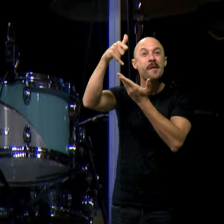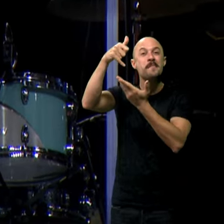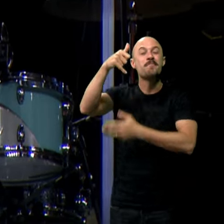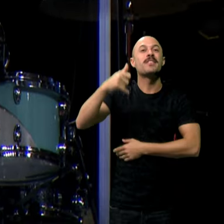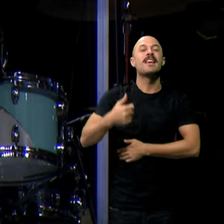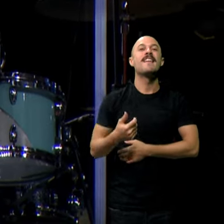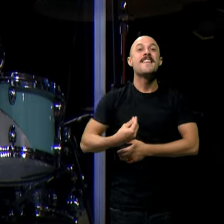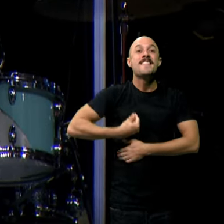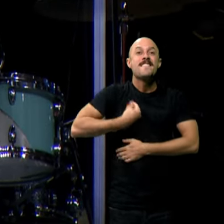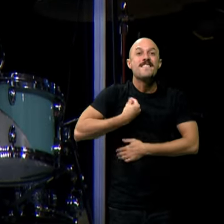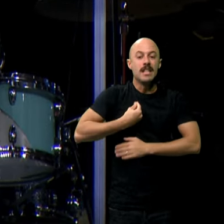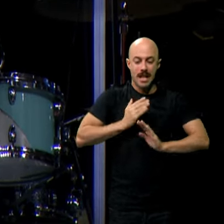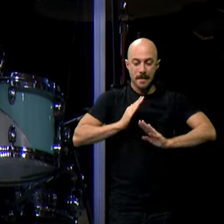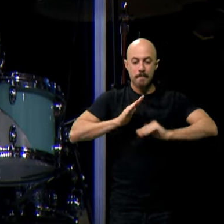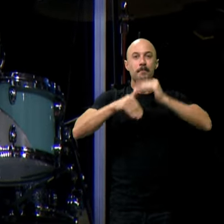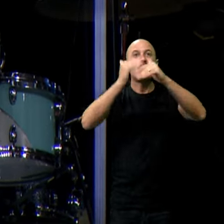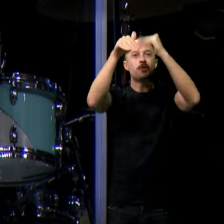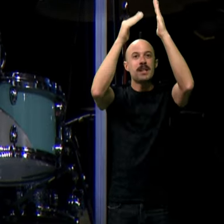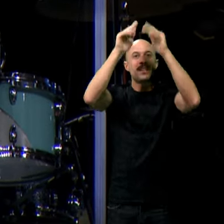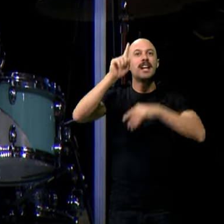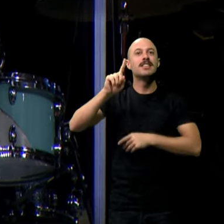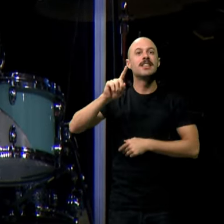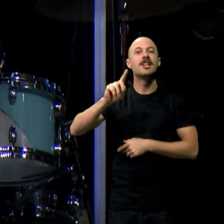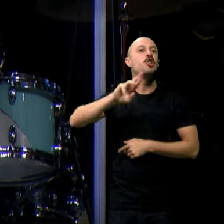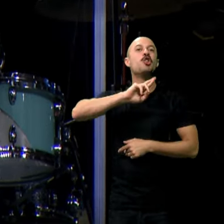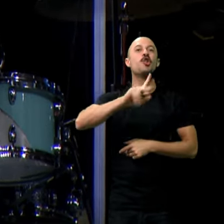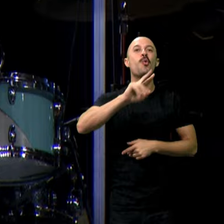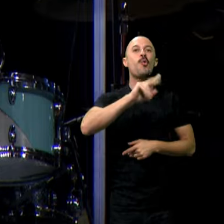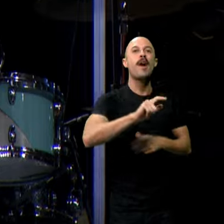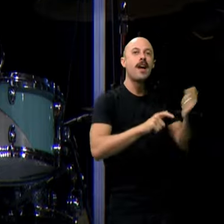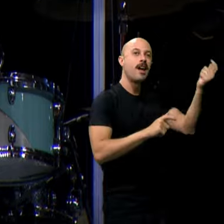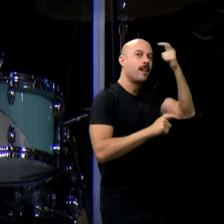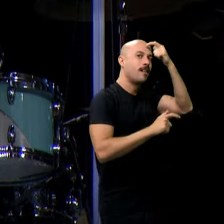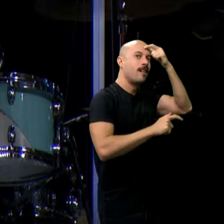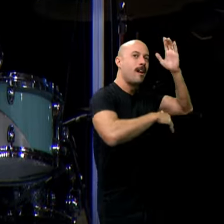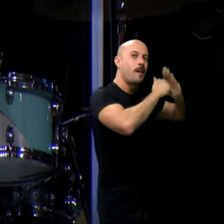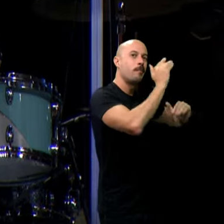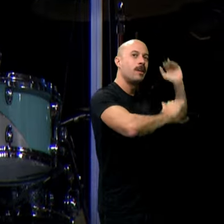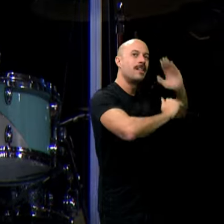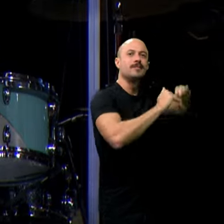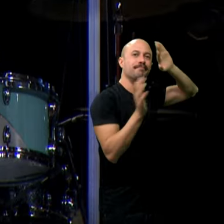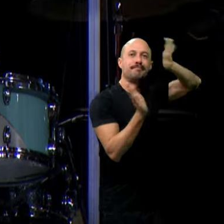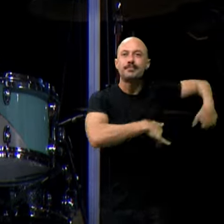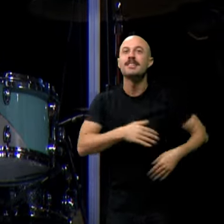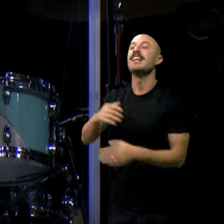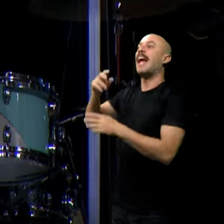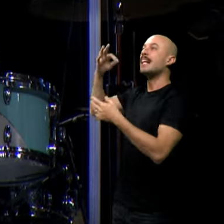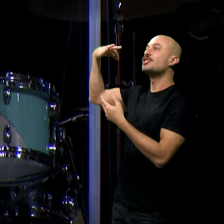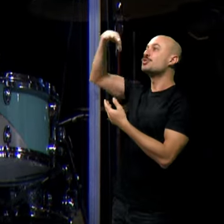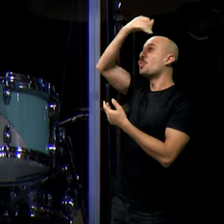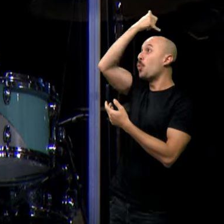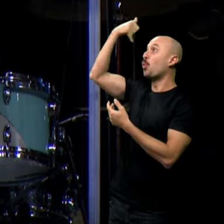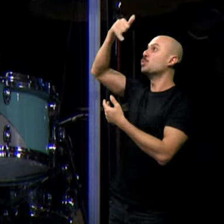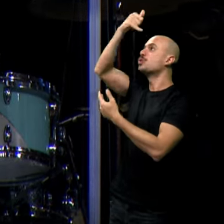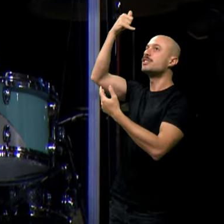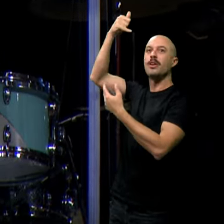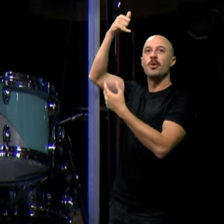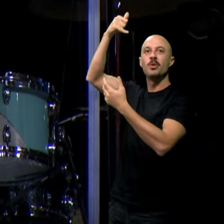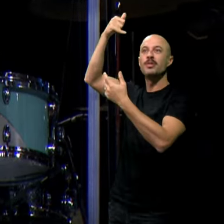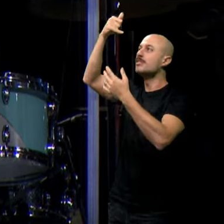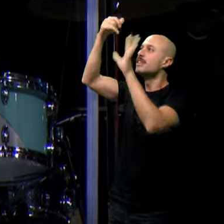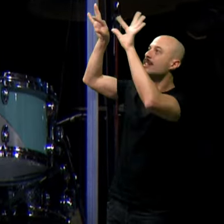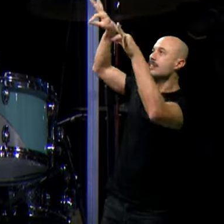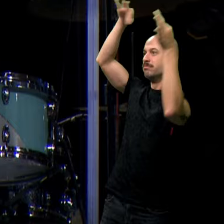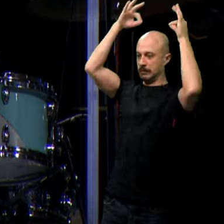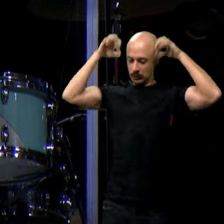que encarna em você. Não é uma habilidade mental. É um manto, é um vestimenta, é uma unção que te arropa e